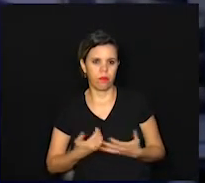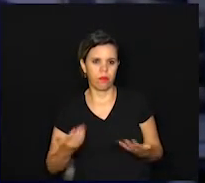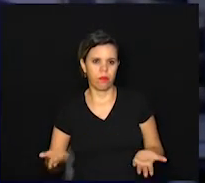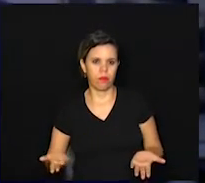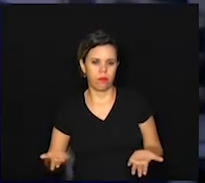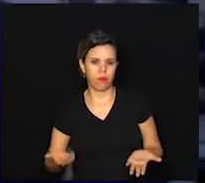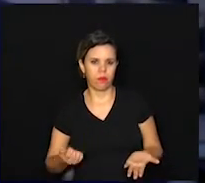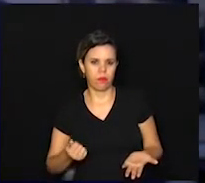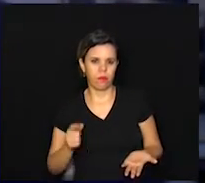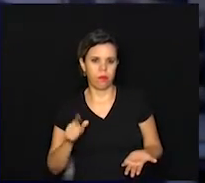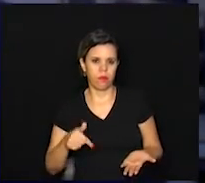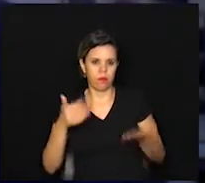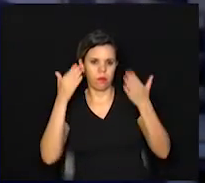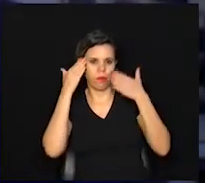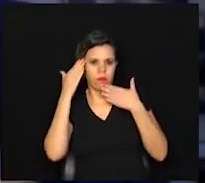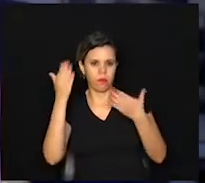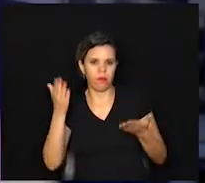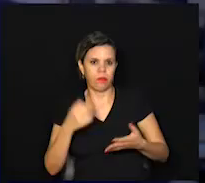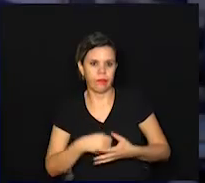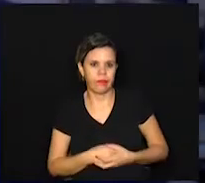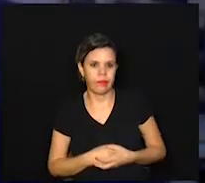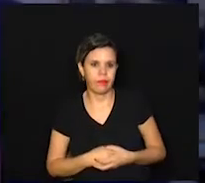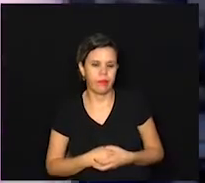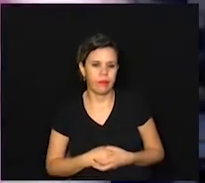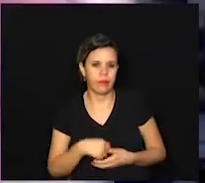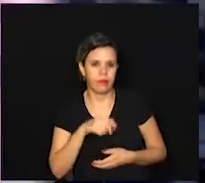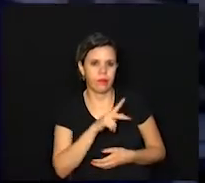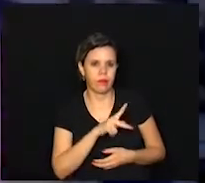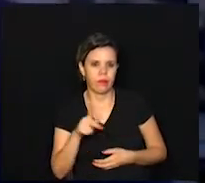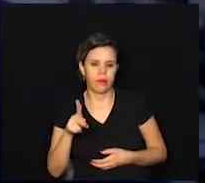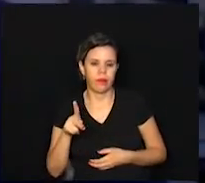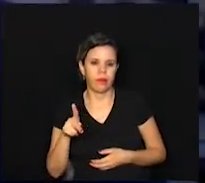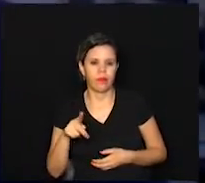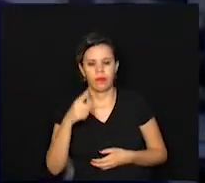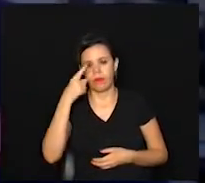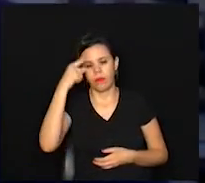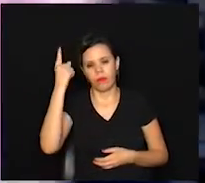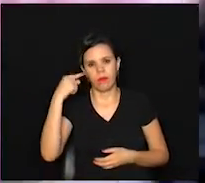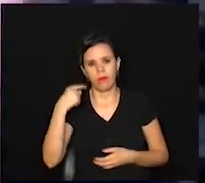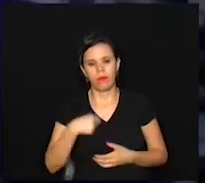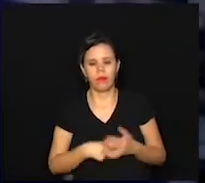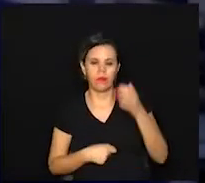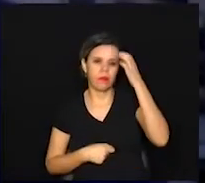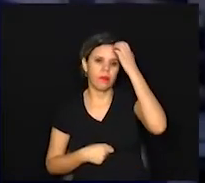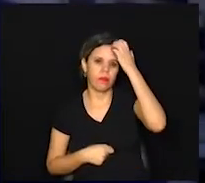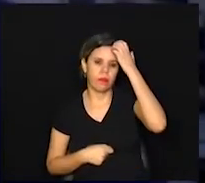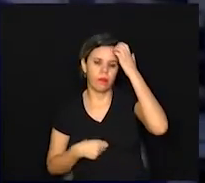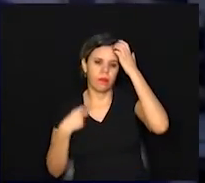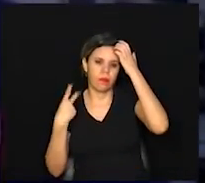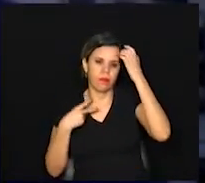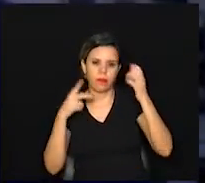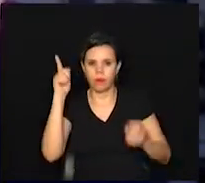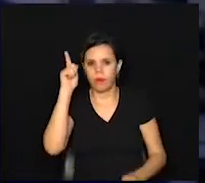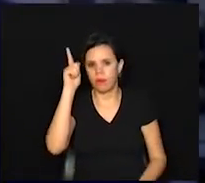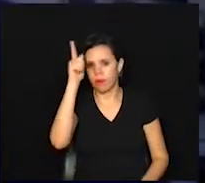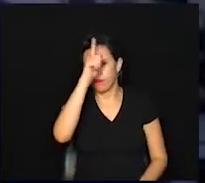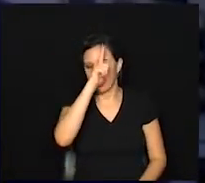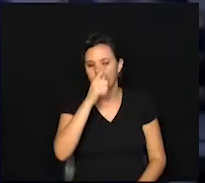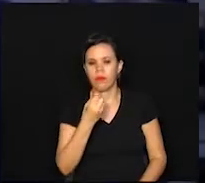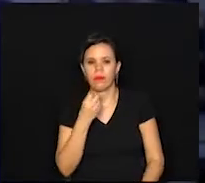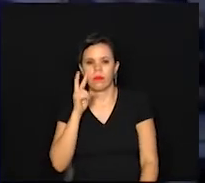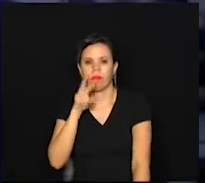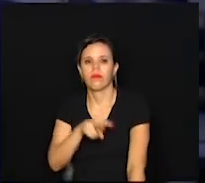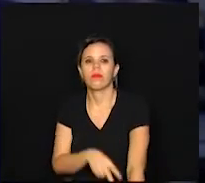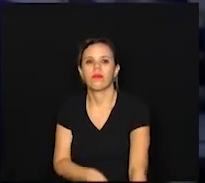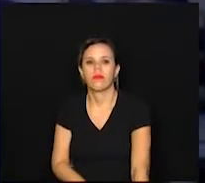pouco isso, te agradecer muito, presidenta Paola, né, vereador Gustavo, que bom te